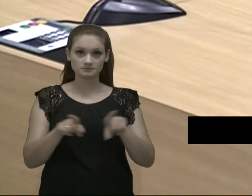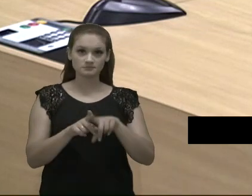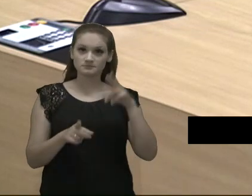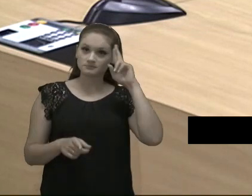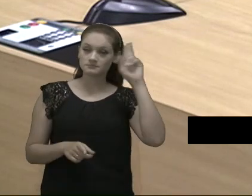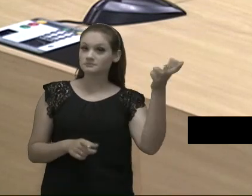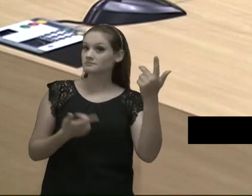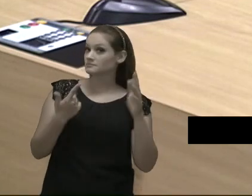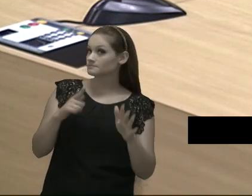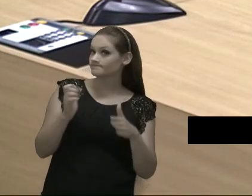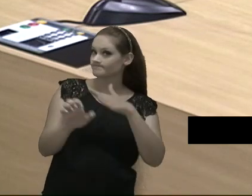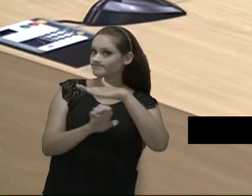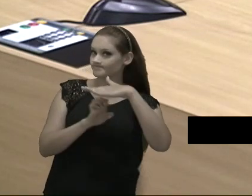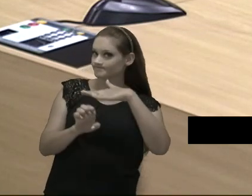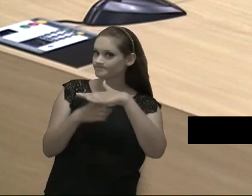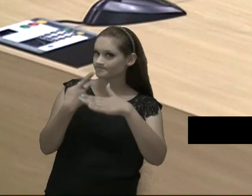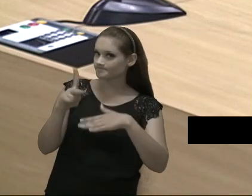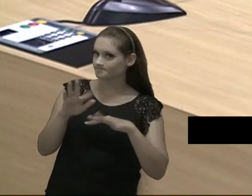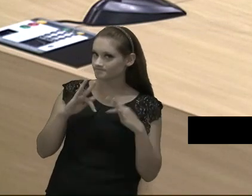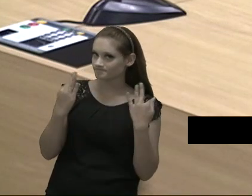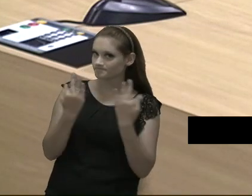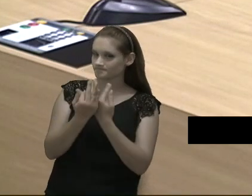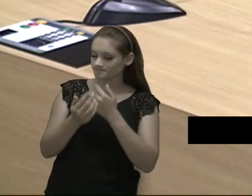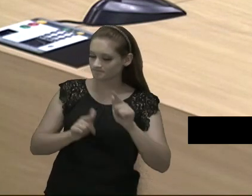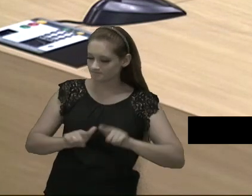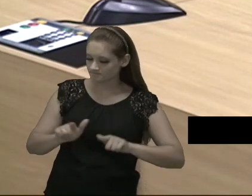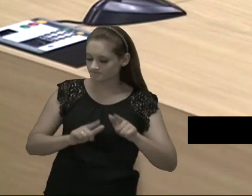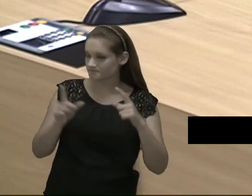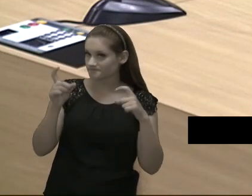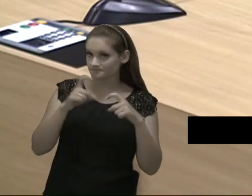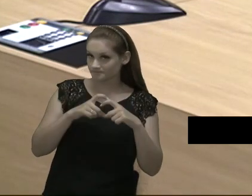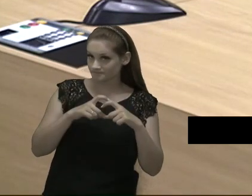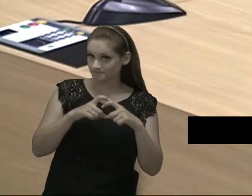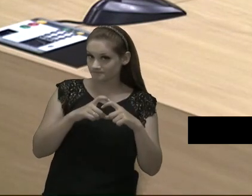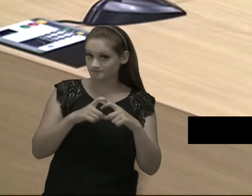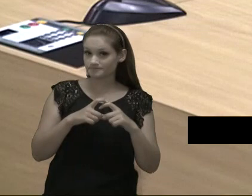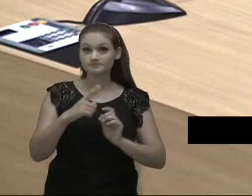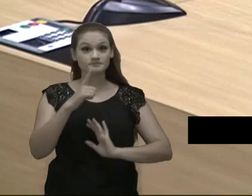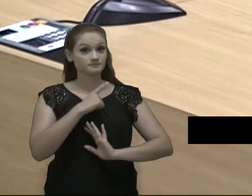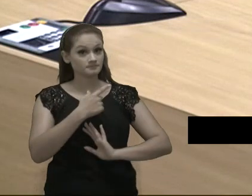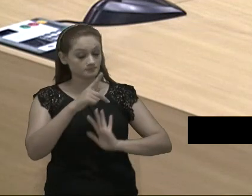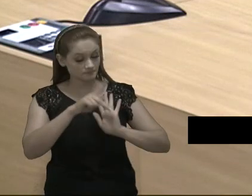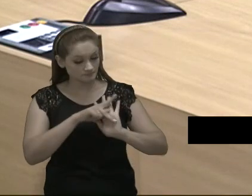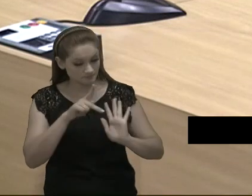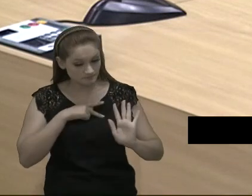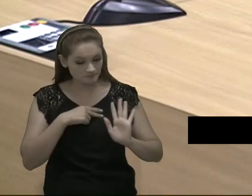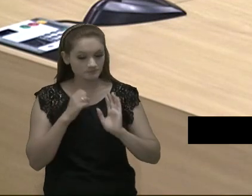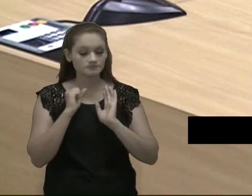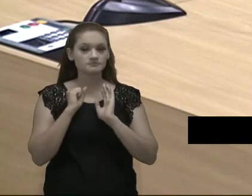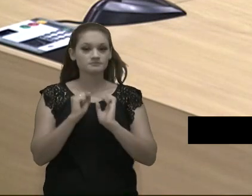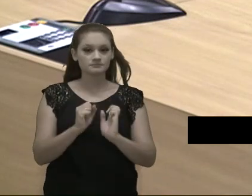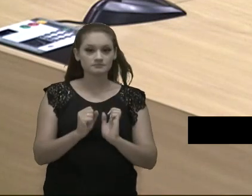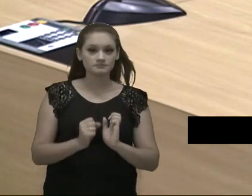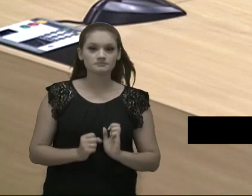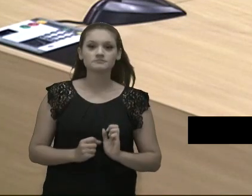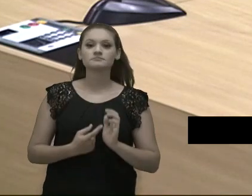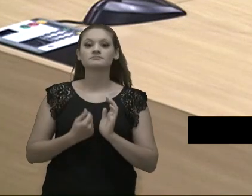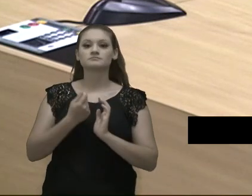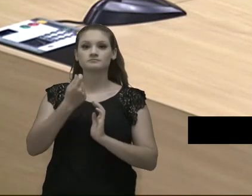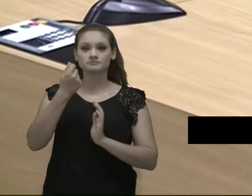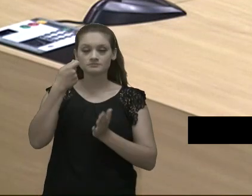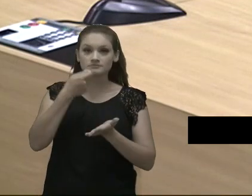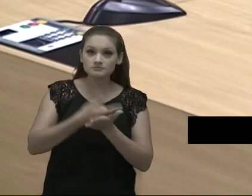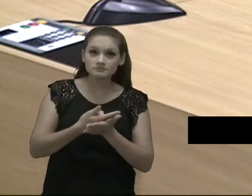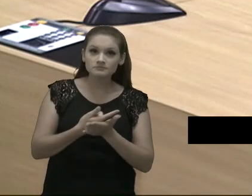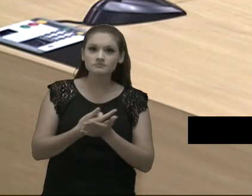nenhuma empresa ou alguém da sua família na área de serviços médicos? Eu tenho a minha empresa para receber o repasse jurídico. Tá.